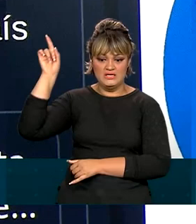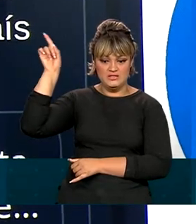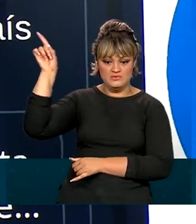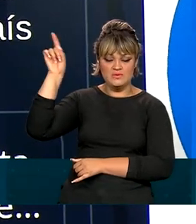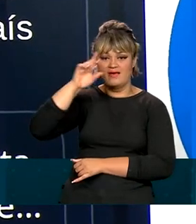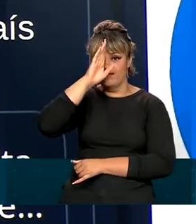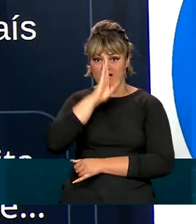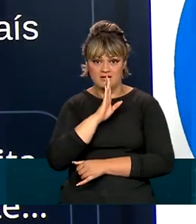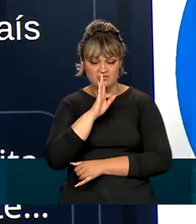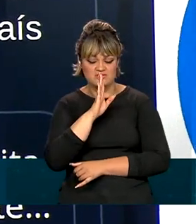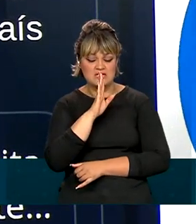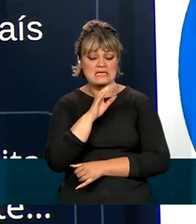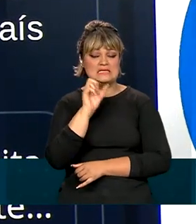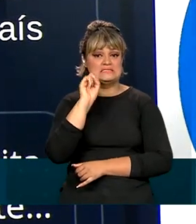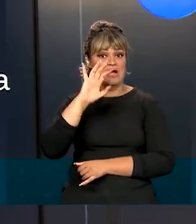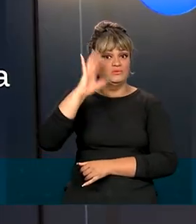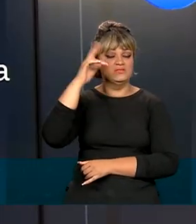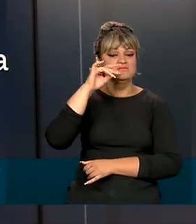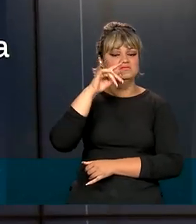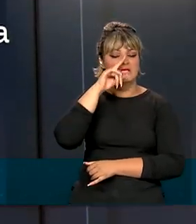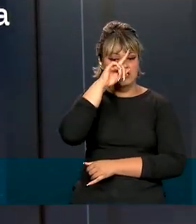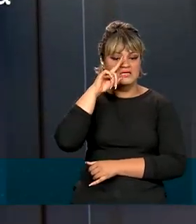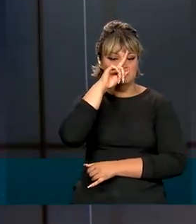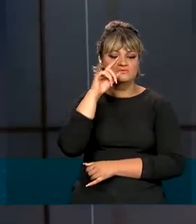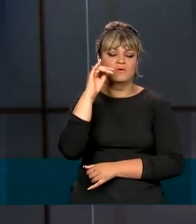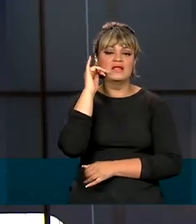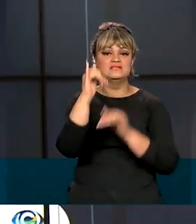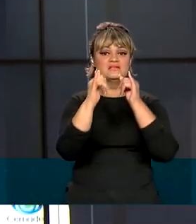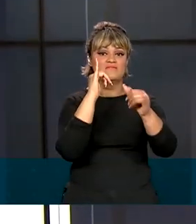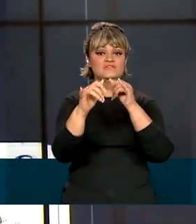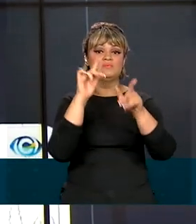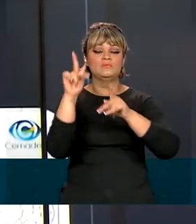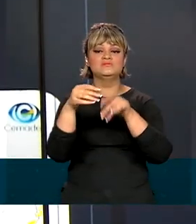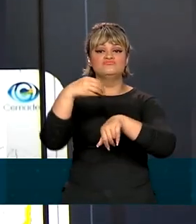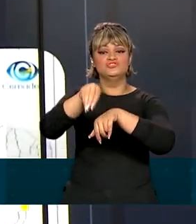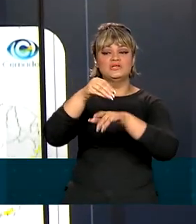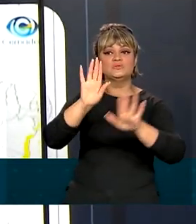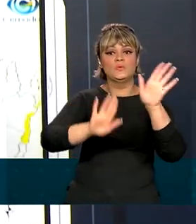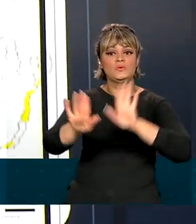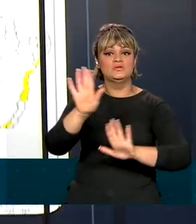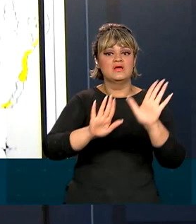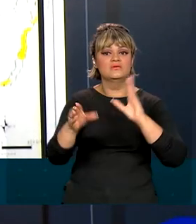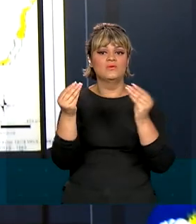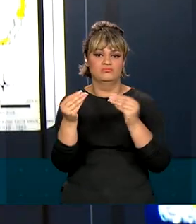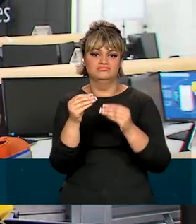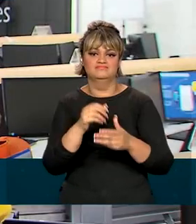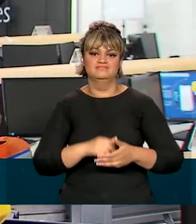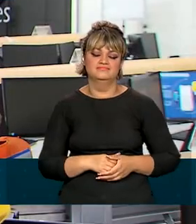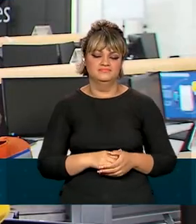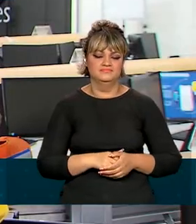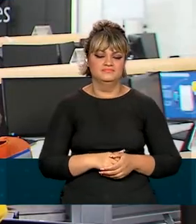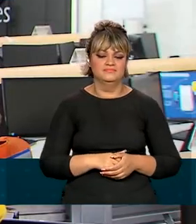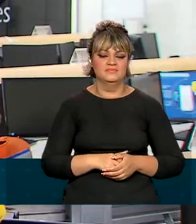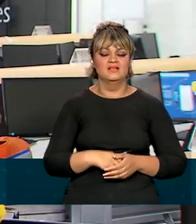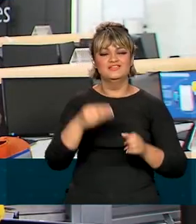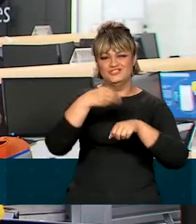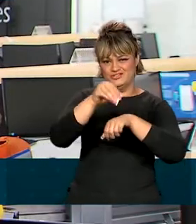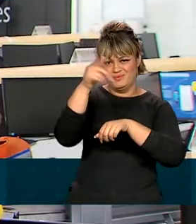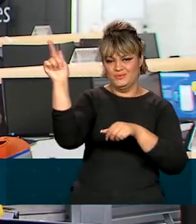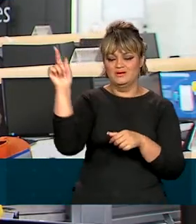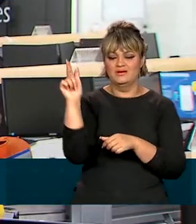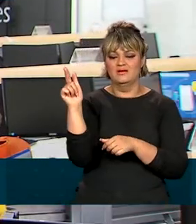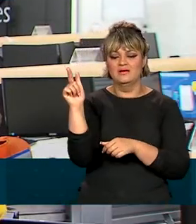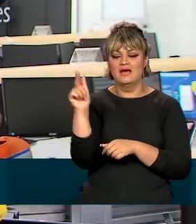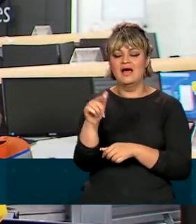é gratuito e, em caso de risco, envia à população dicas de como se autoproteger. Uma outra dica é seguir